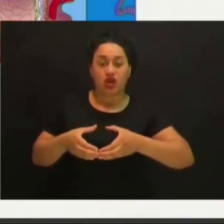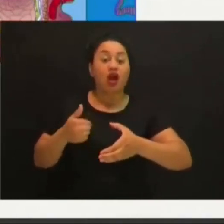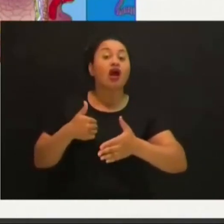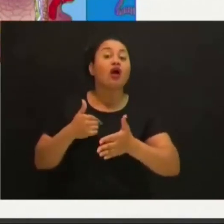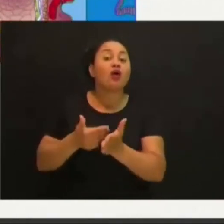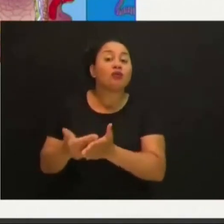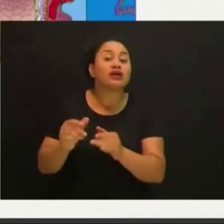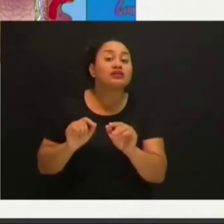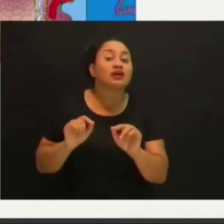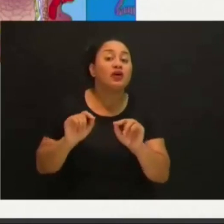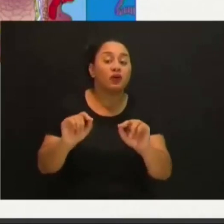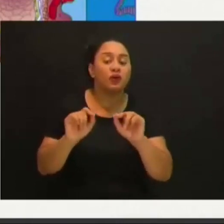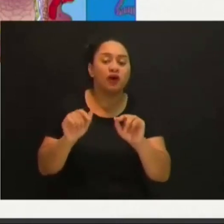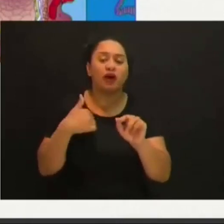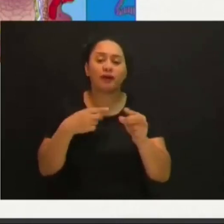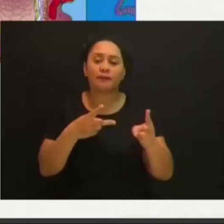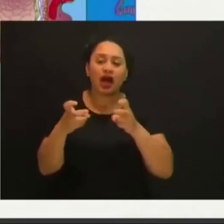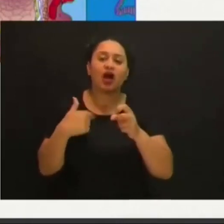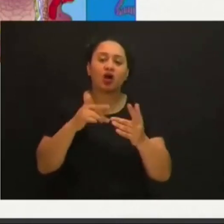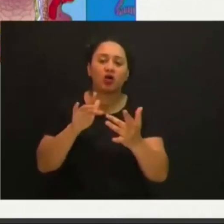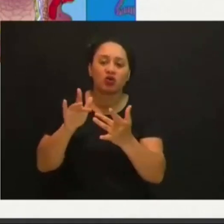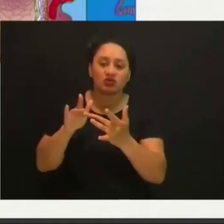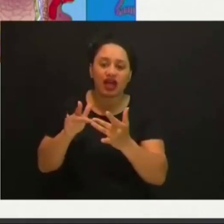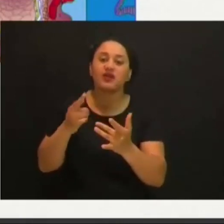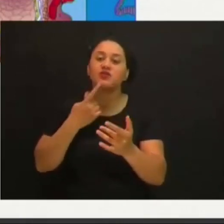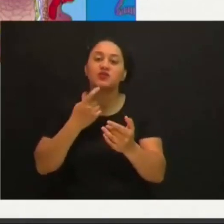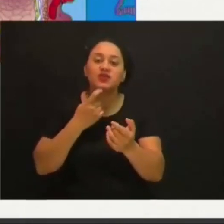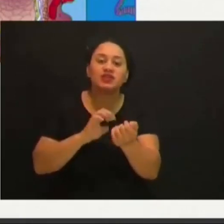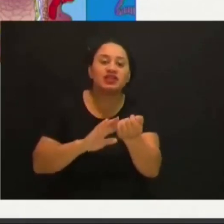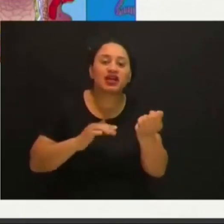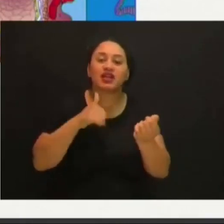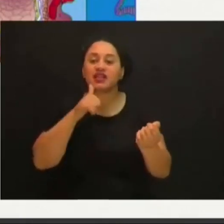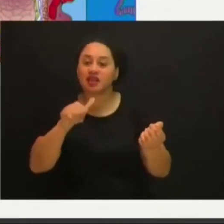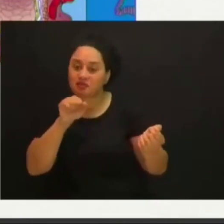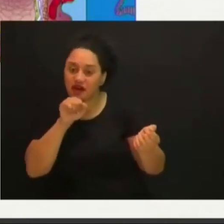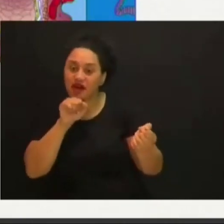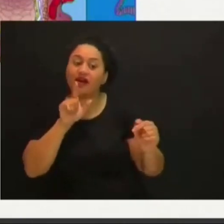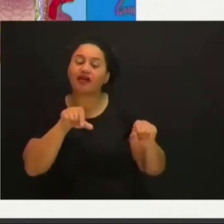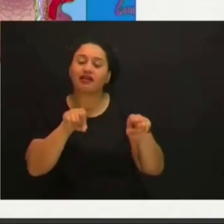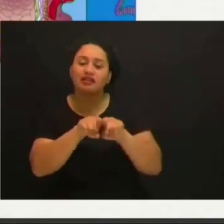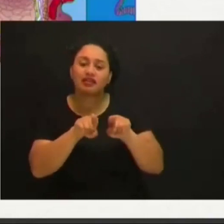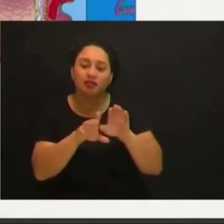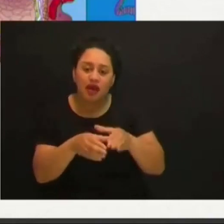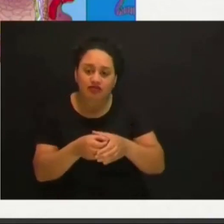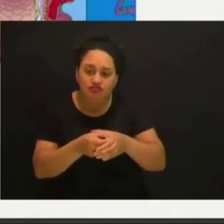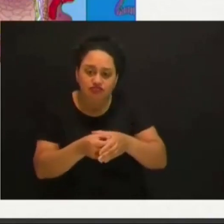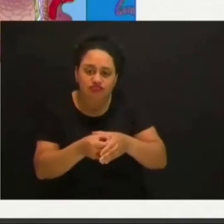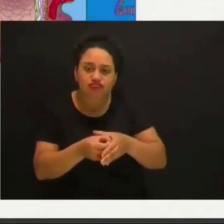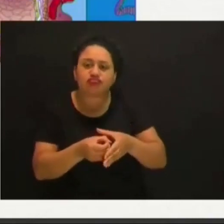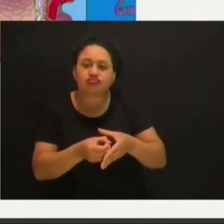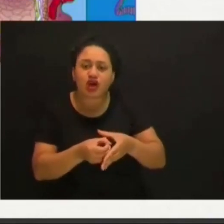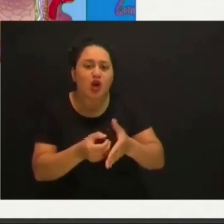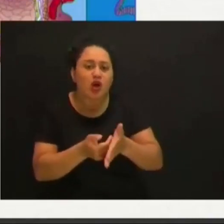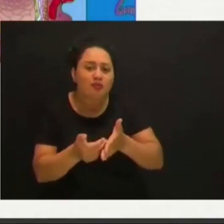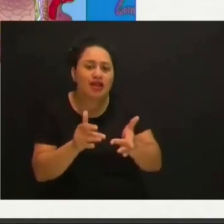isso? Começa a haver uma comunicação do sangue materno com aquele embrião fecundado. Começa a